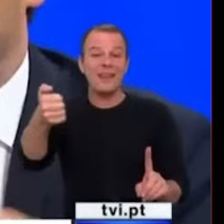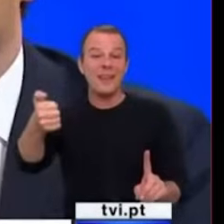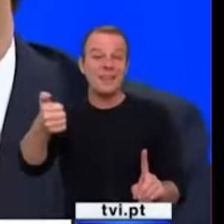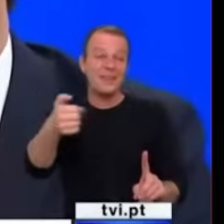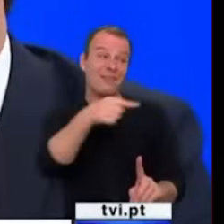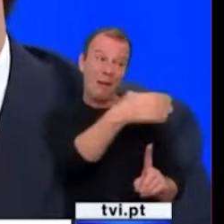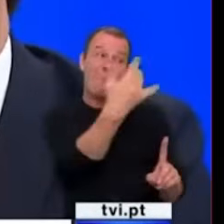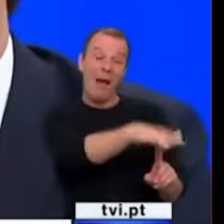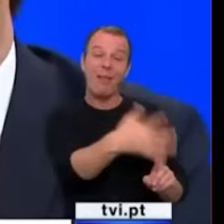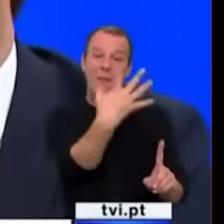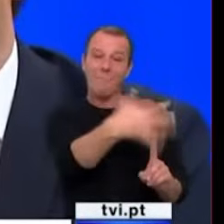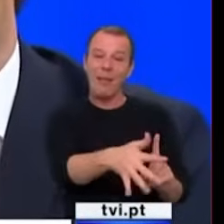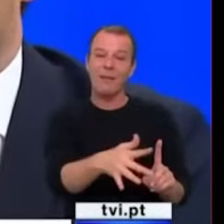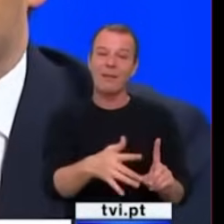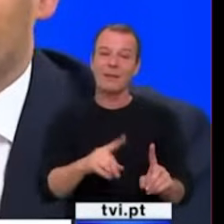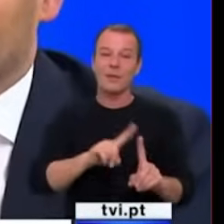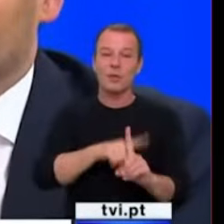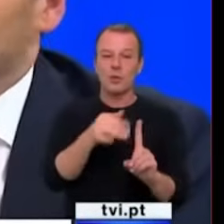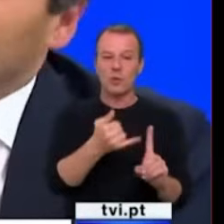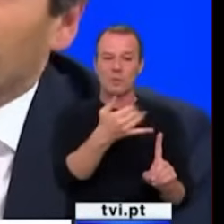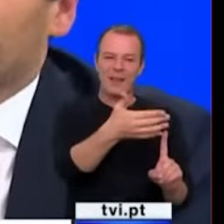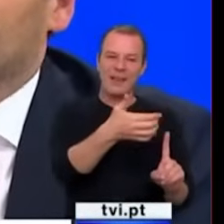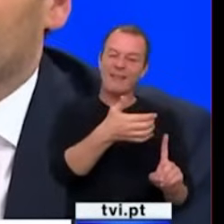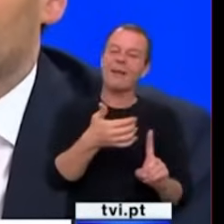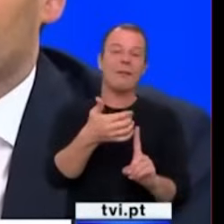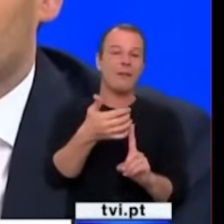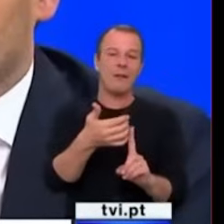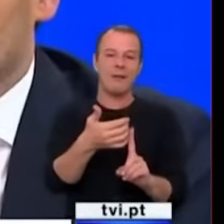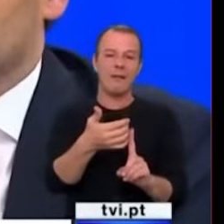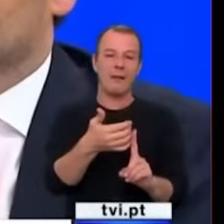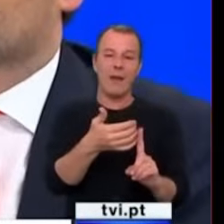palavra em 2013 se fosse em